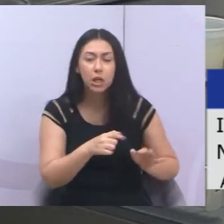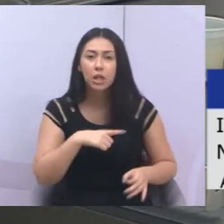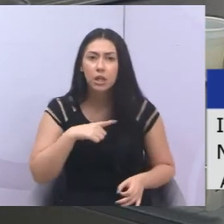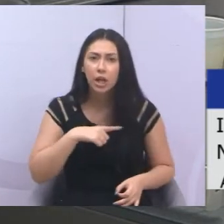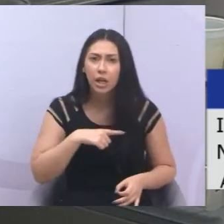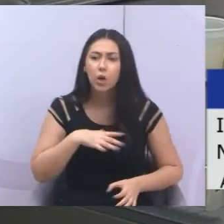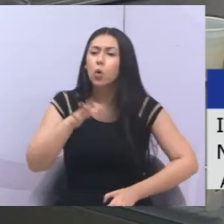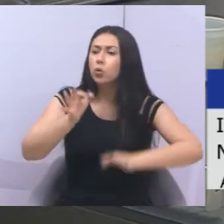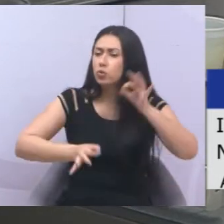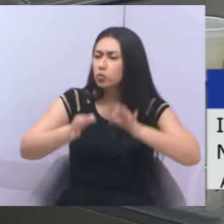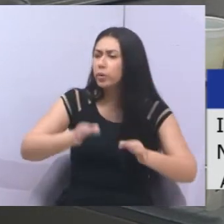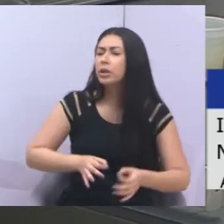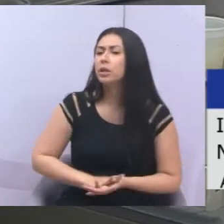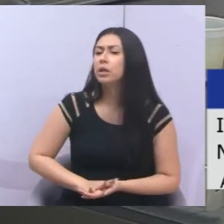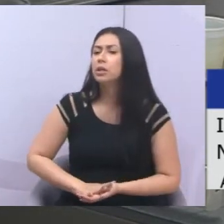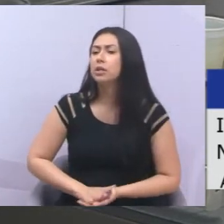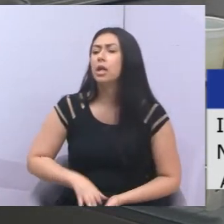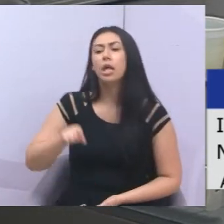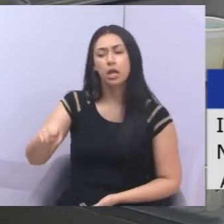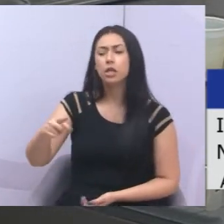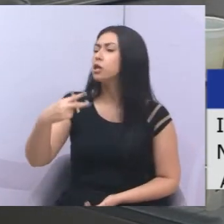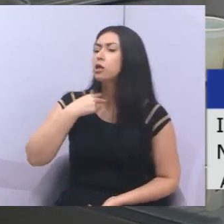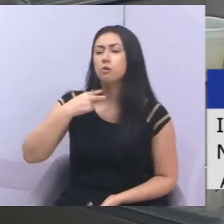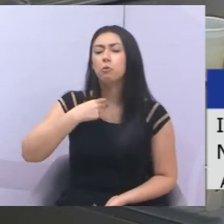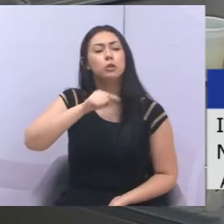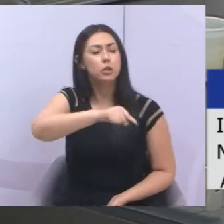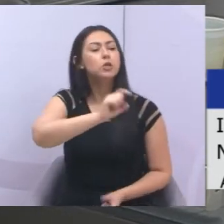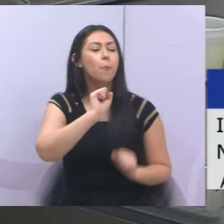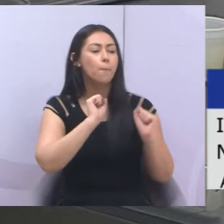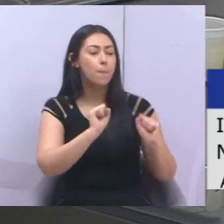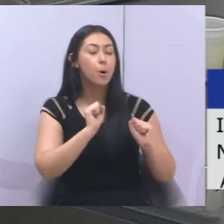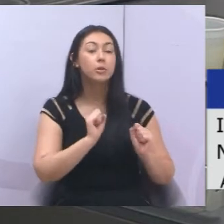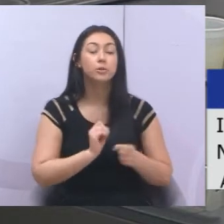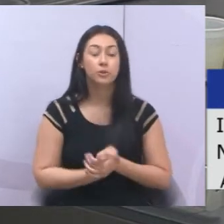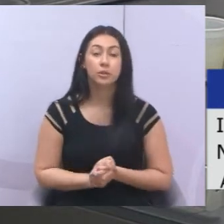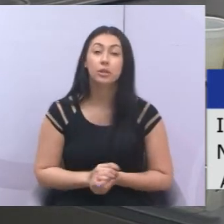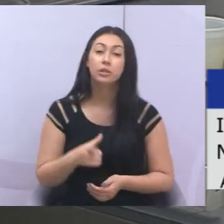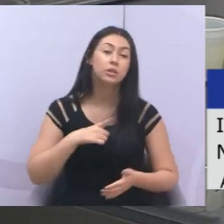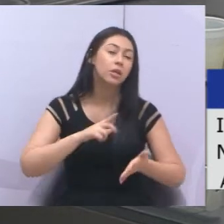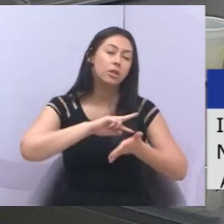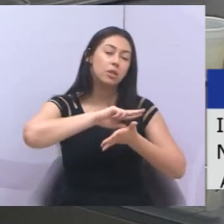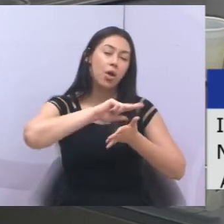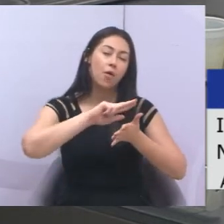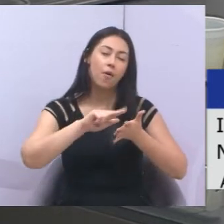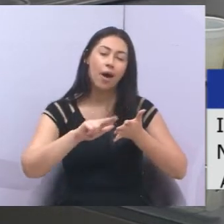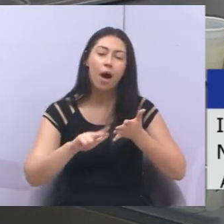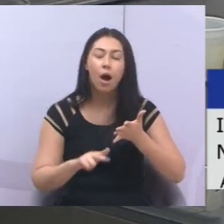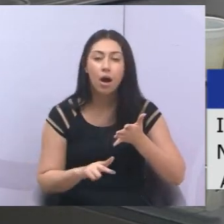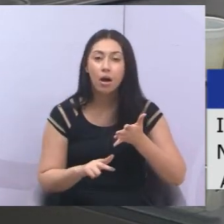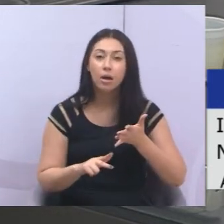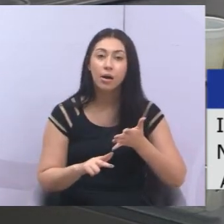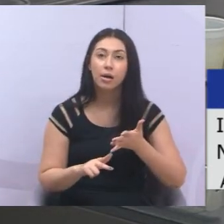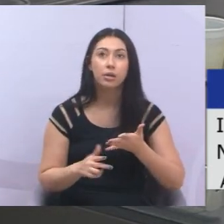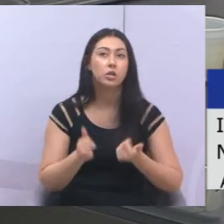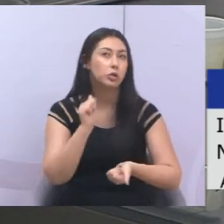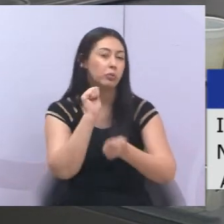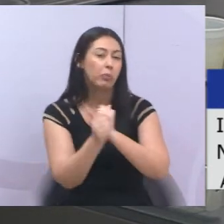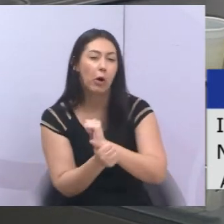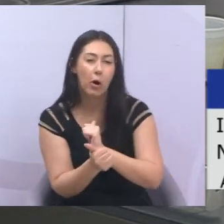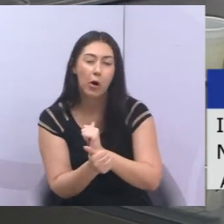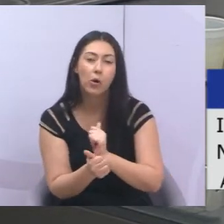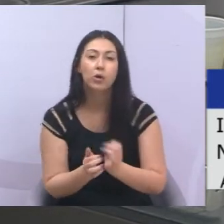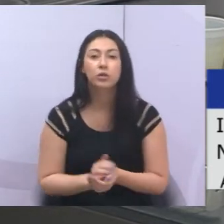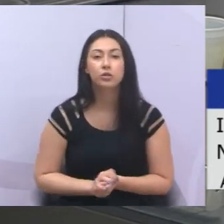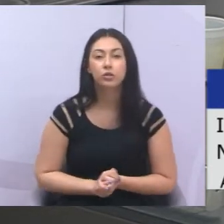árbitro que direciona o que você tem que fazer, o que você não tem que fazer. Você, muitas questões ligadas ao jogo,